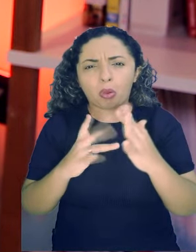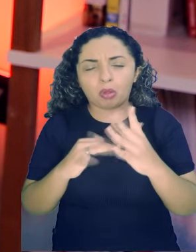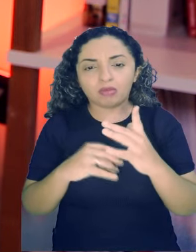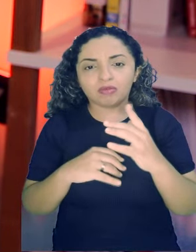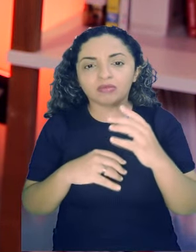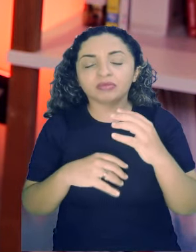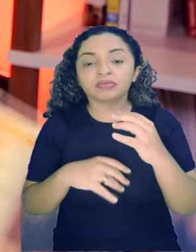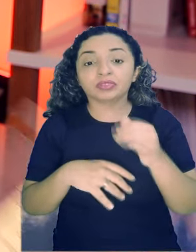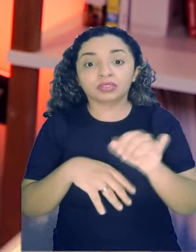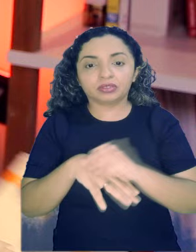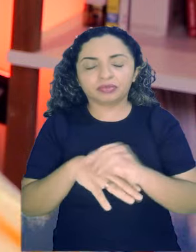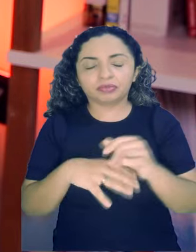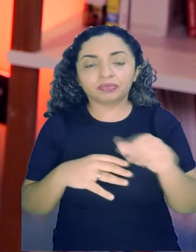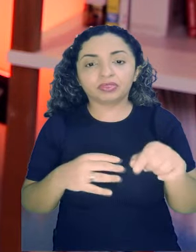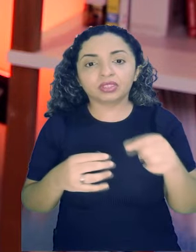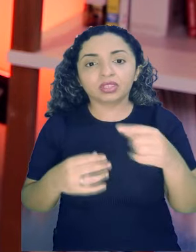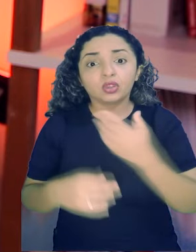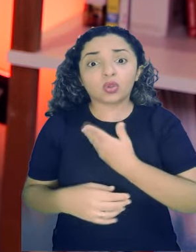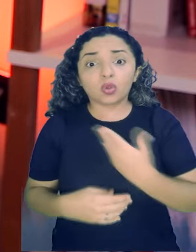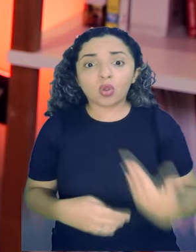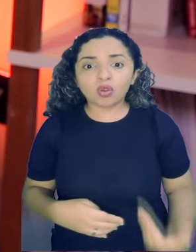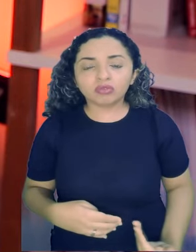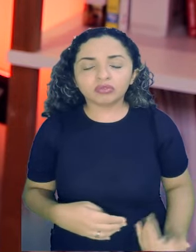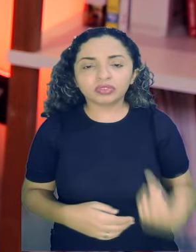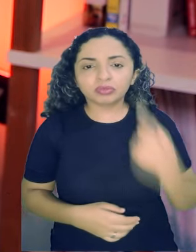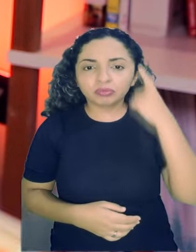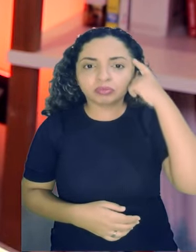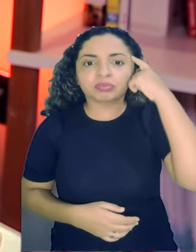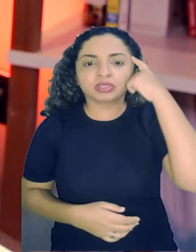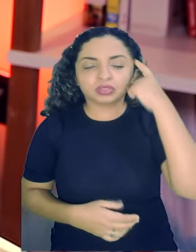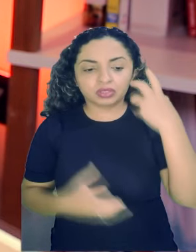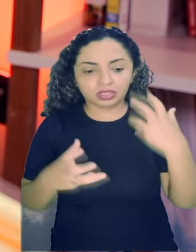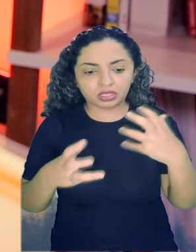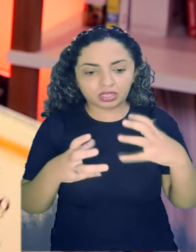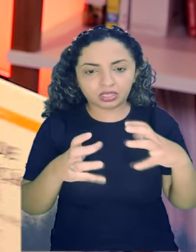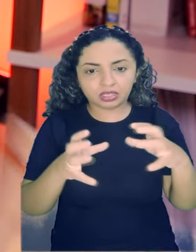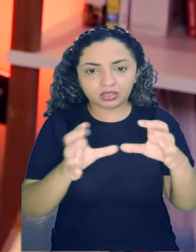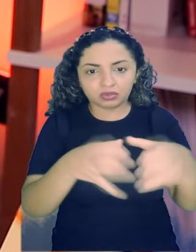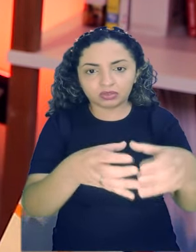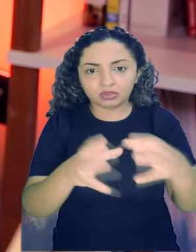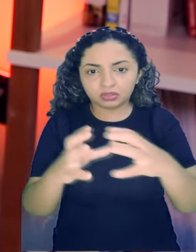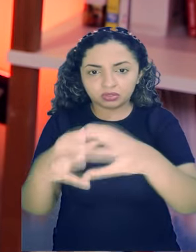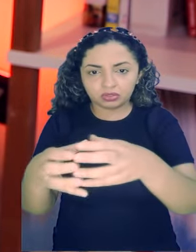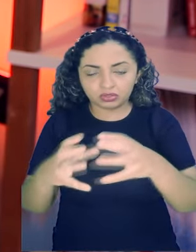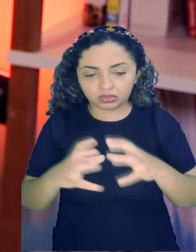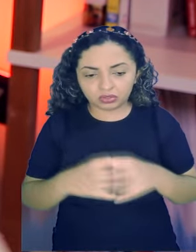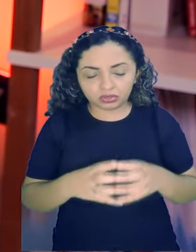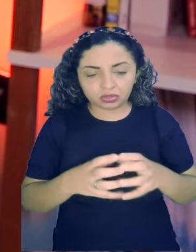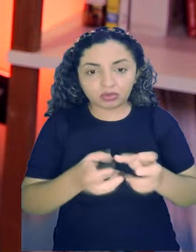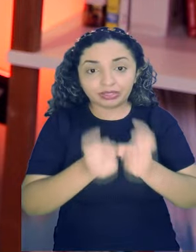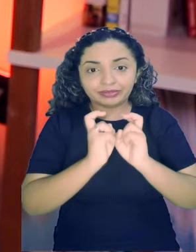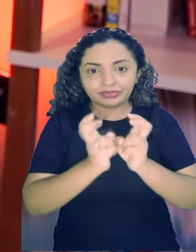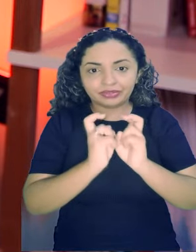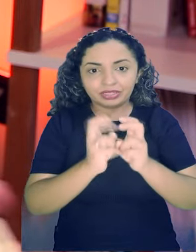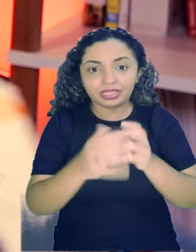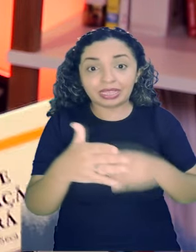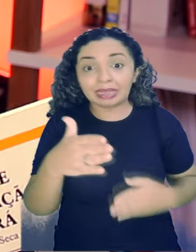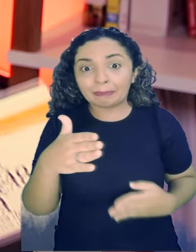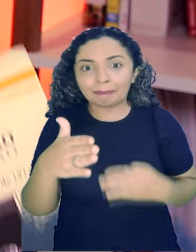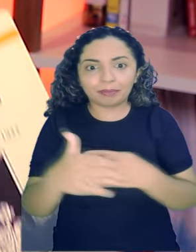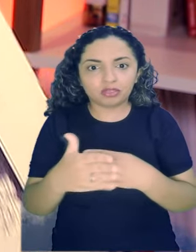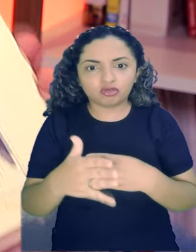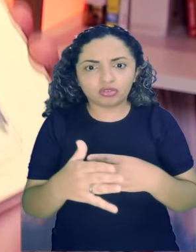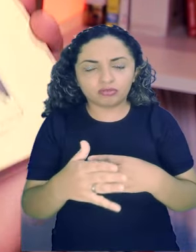solução encontrada pelo governo federal e o governo local, foi criar campos de concentração nas estações de trem que traziam para Fortaleza para